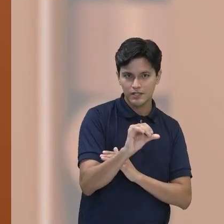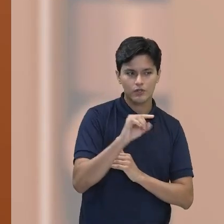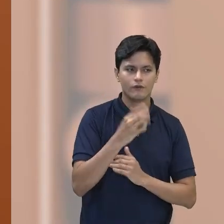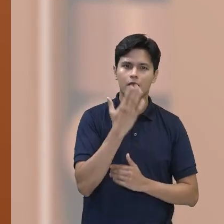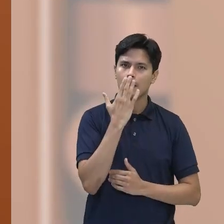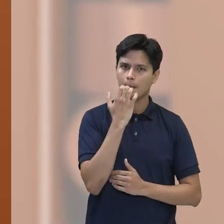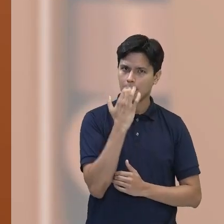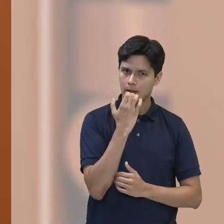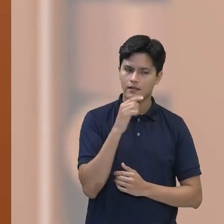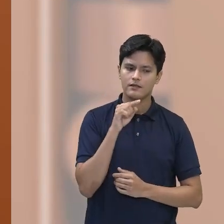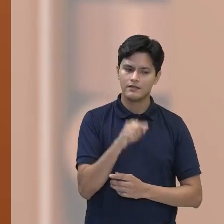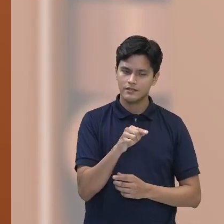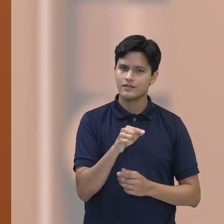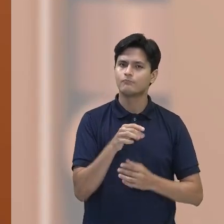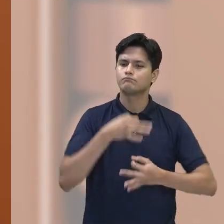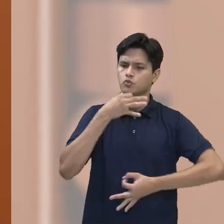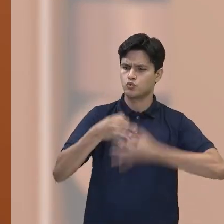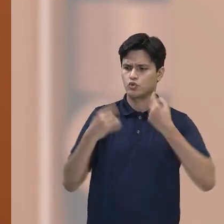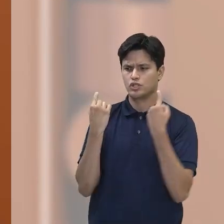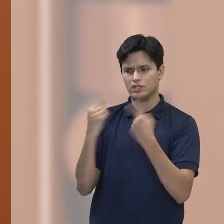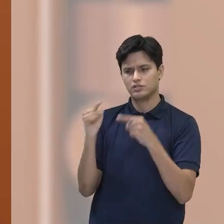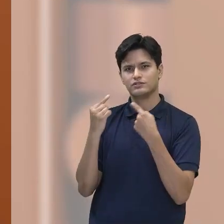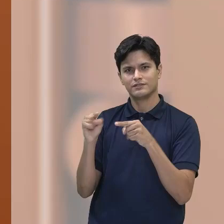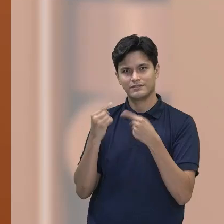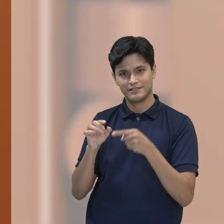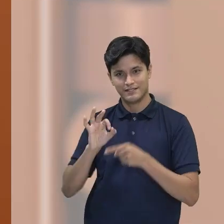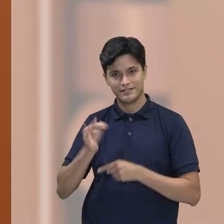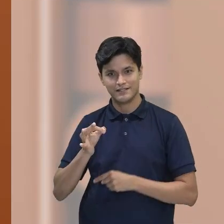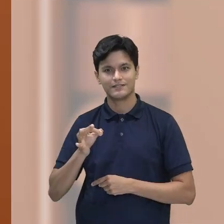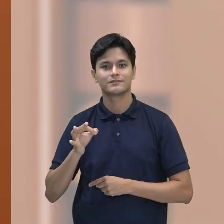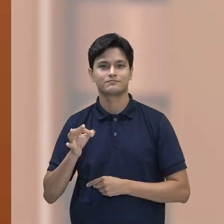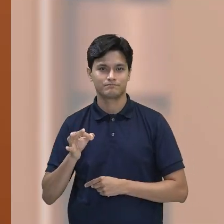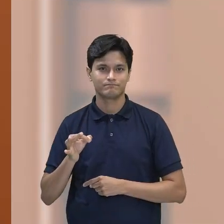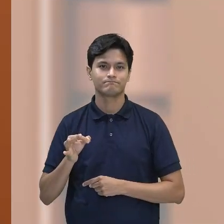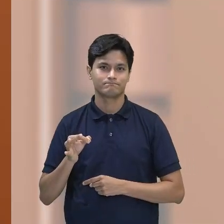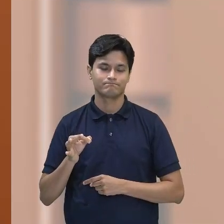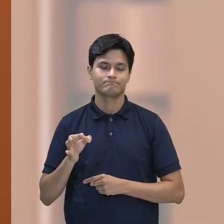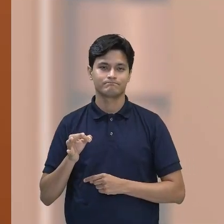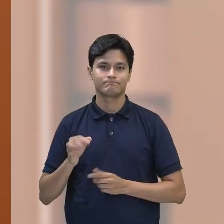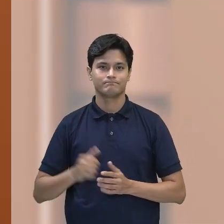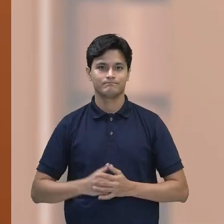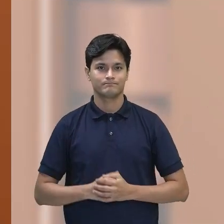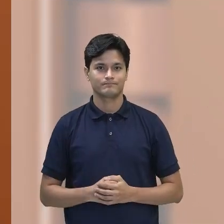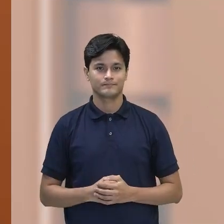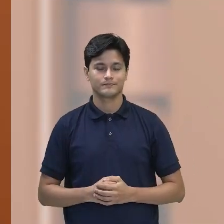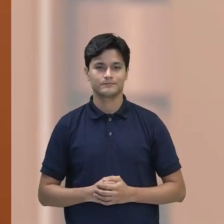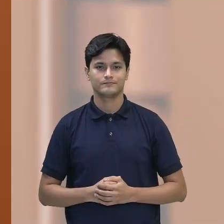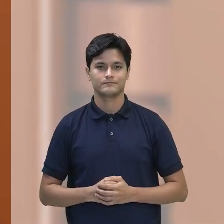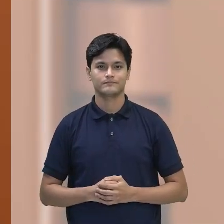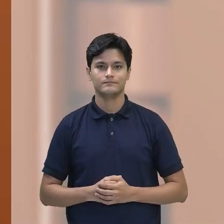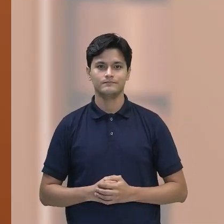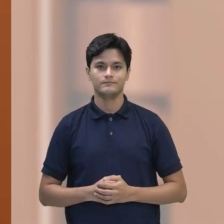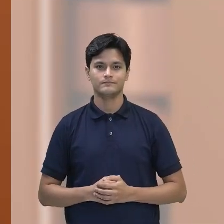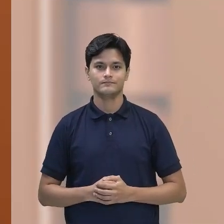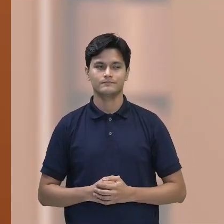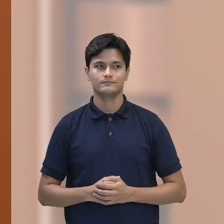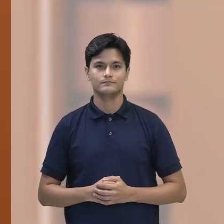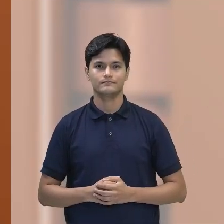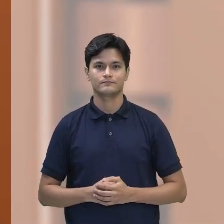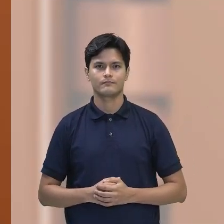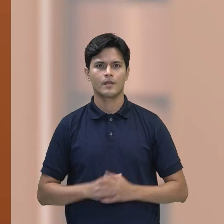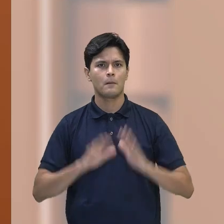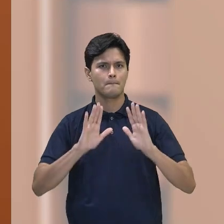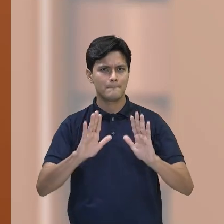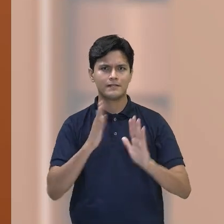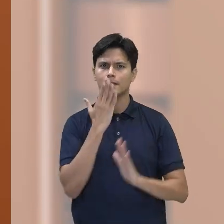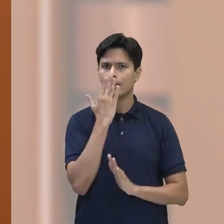vou fazer uma crítica ferrenha, uma crítica forte a esse pensamento aí. Perfeito? Mas Nietzsche não para